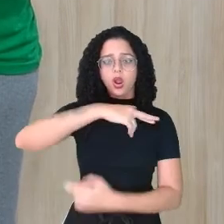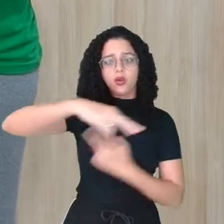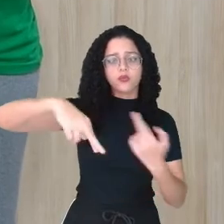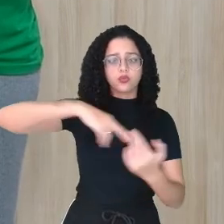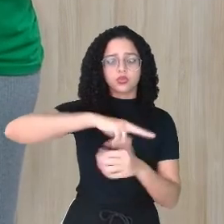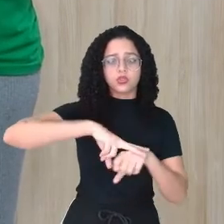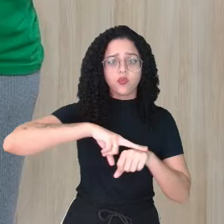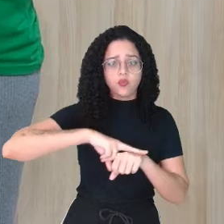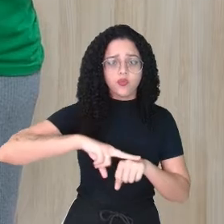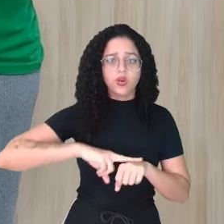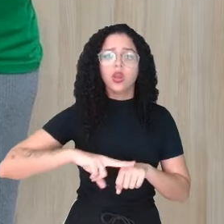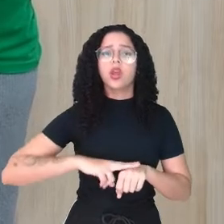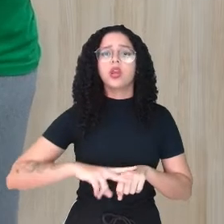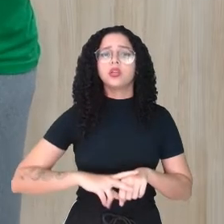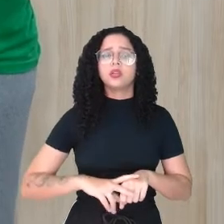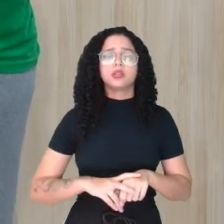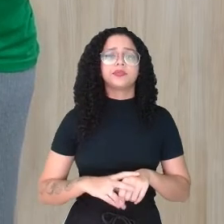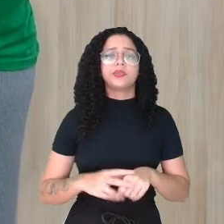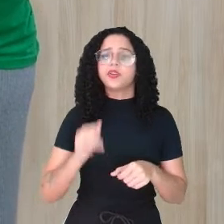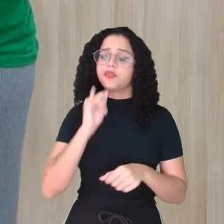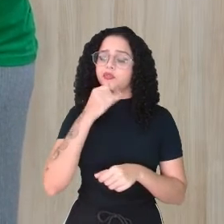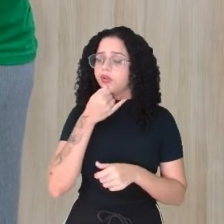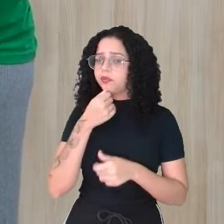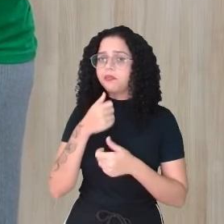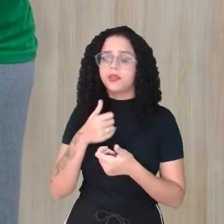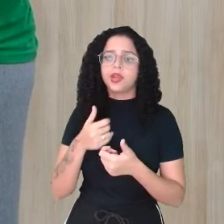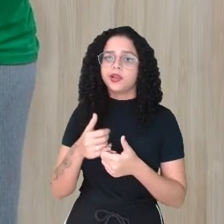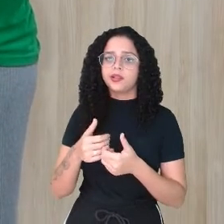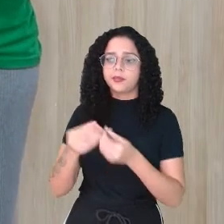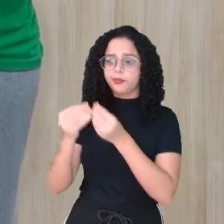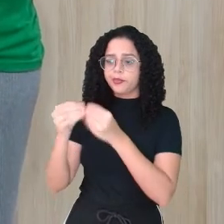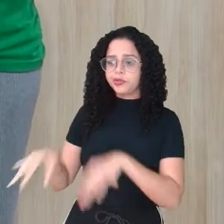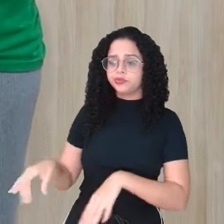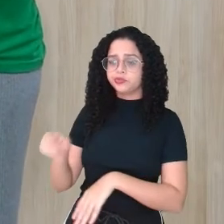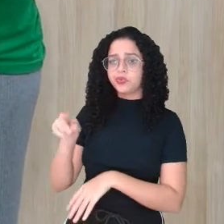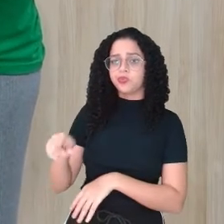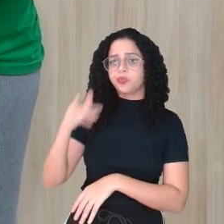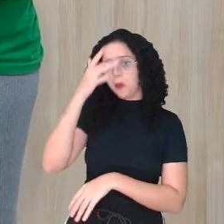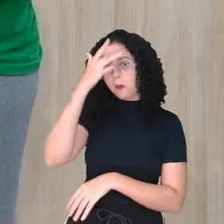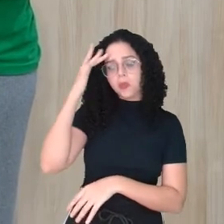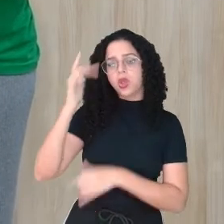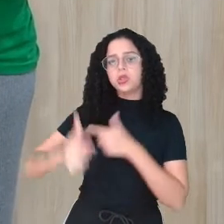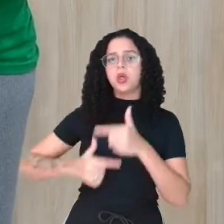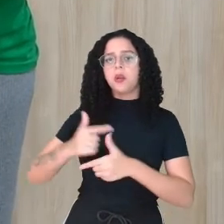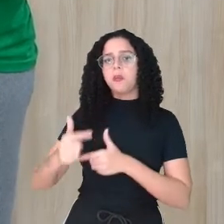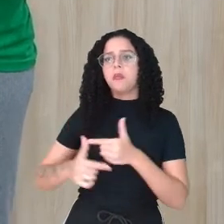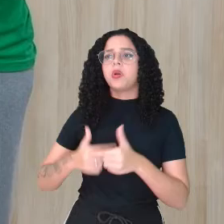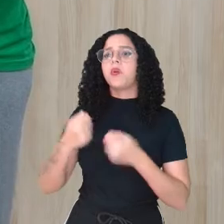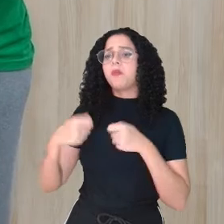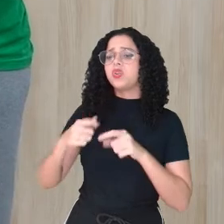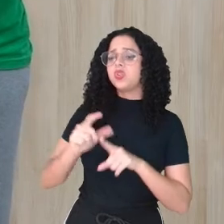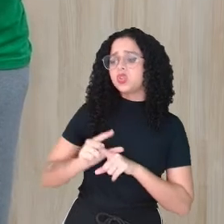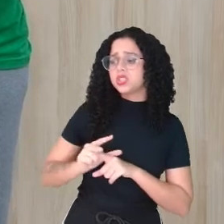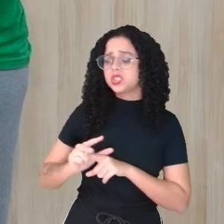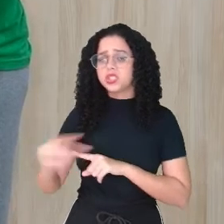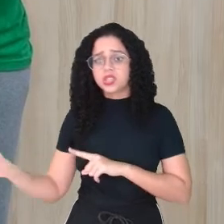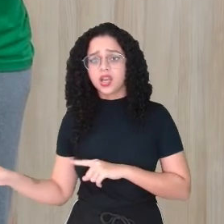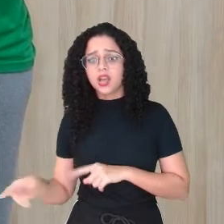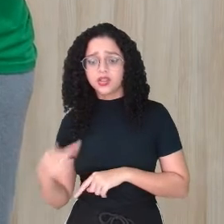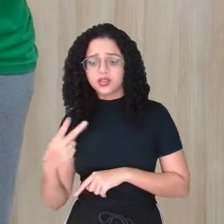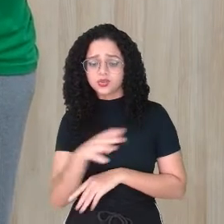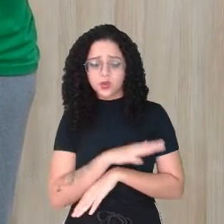verde, esmagou esse pequeno produtor, né? Esse pequeno agricultor que teve que sair da